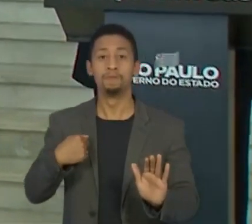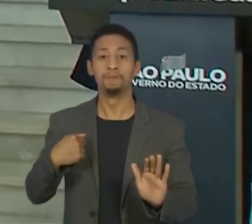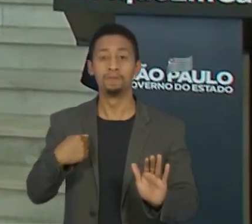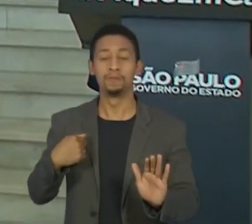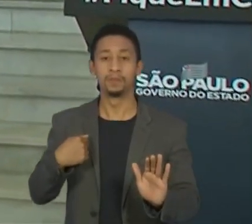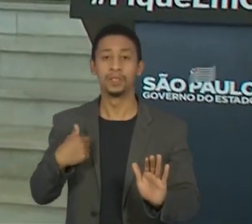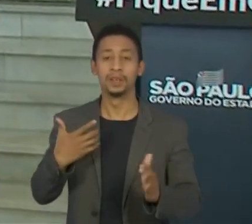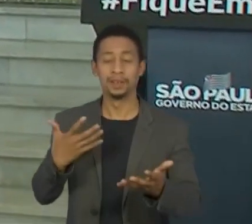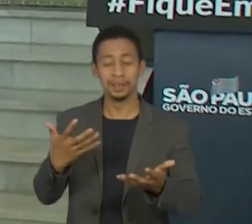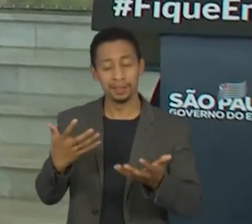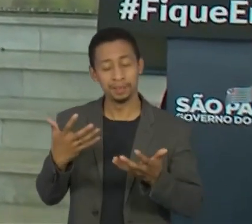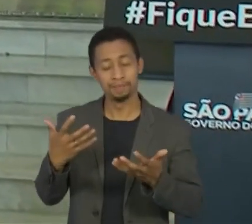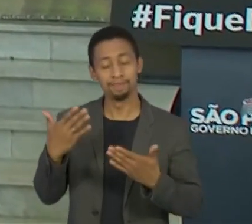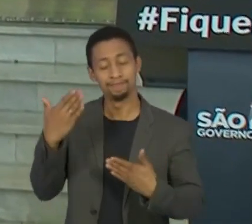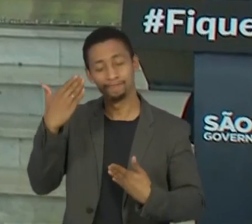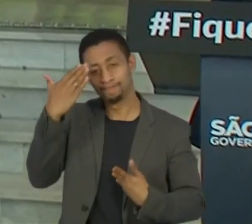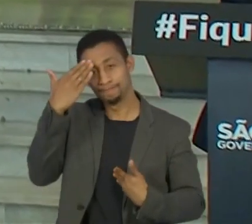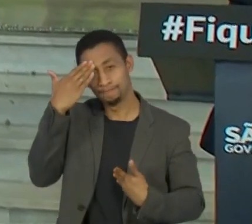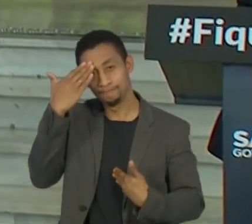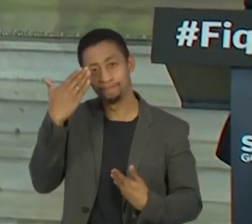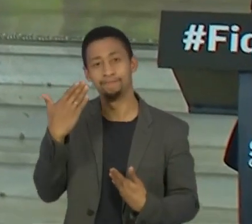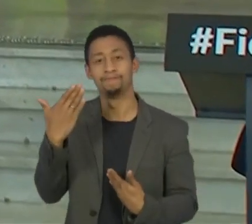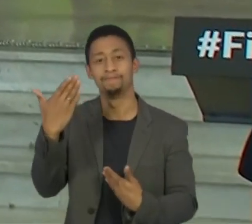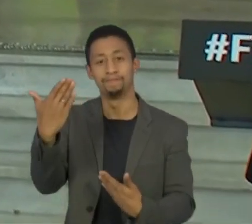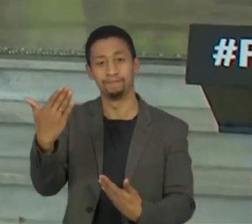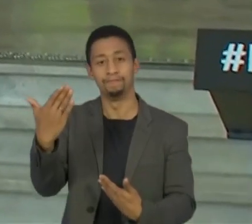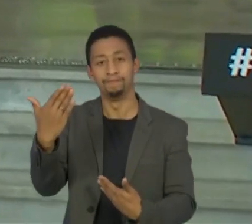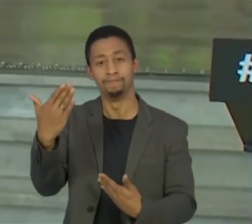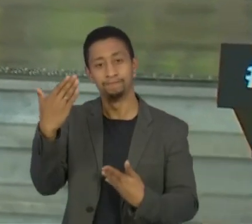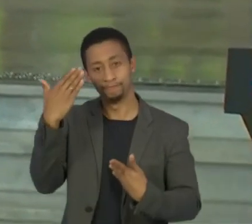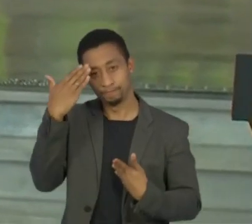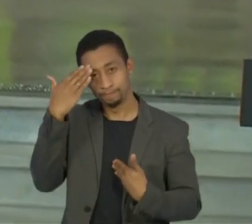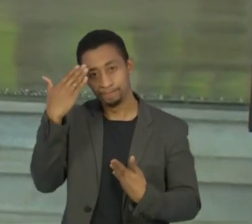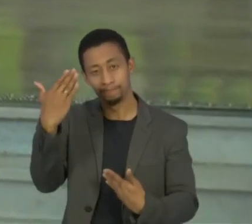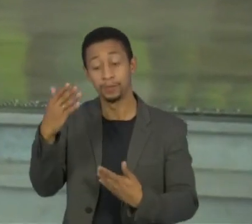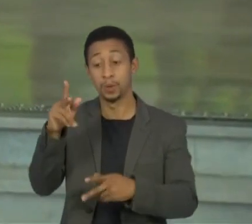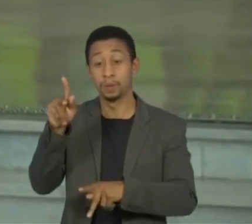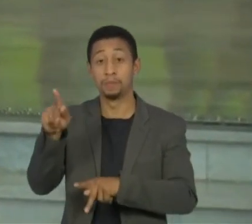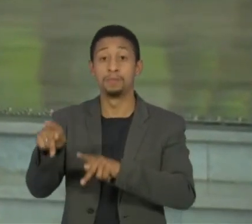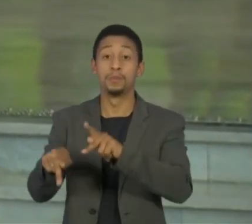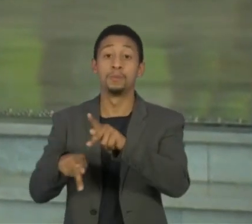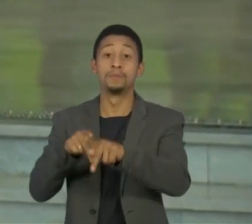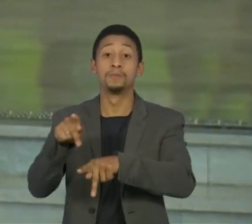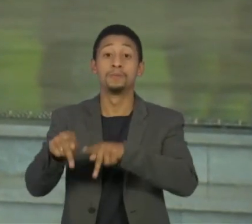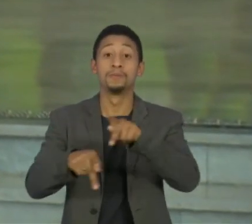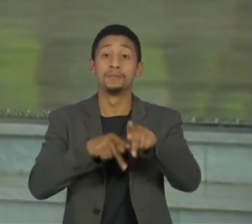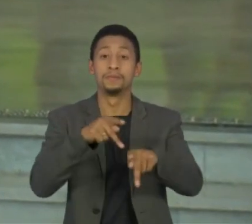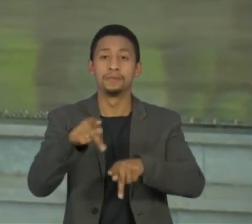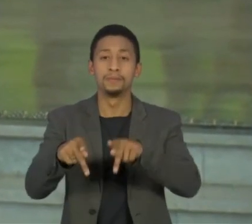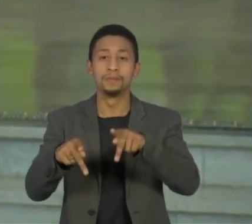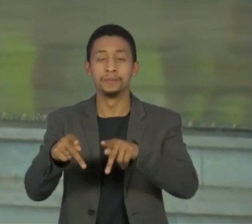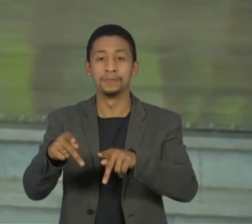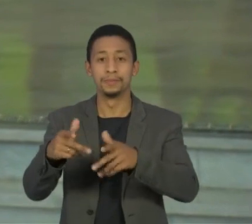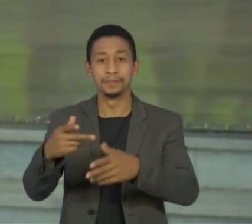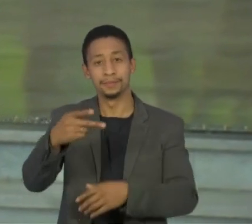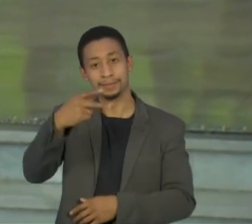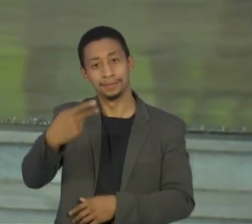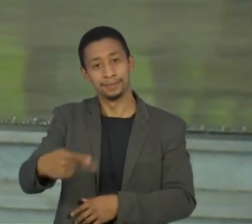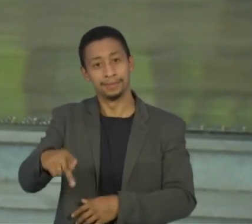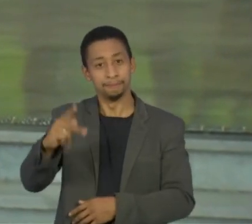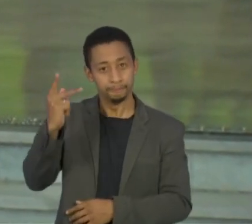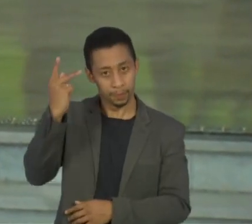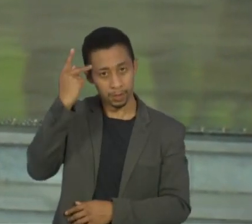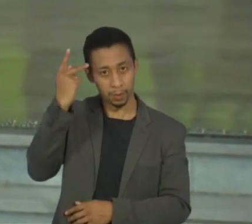um agradecimento. Um agradecimento à população da cidade de São Paulo, que